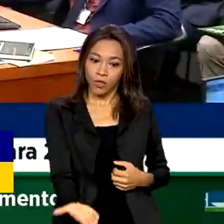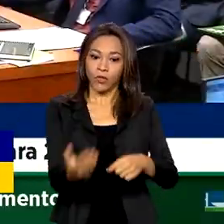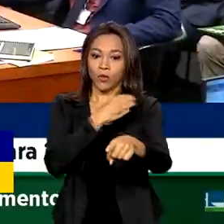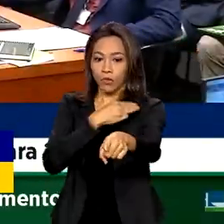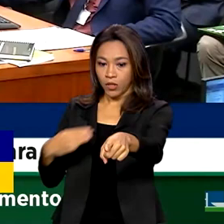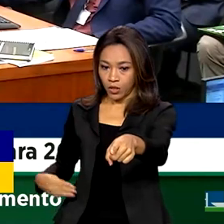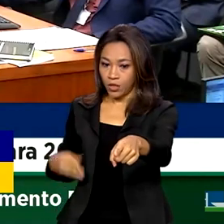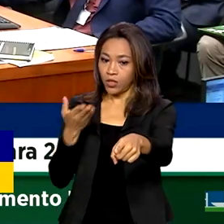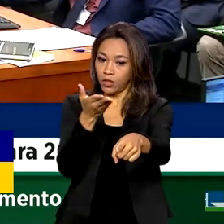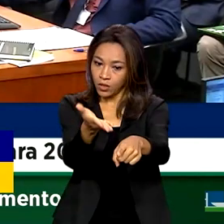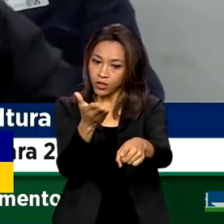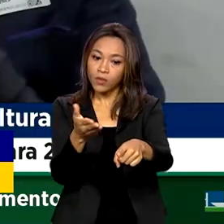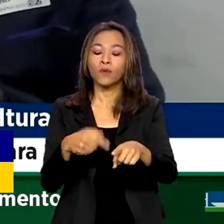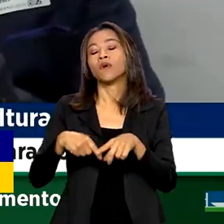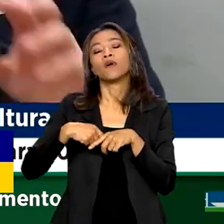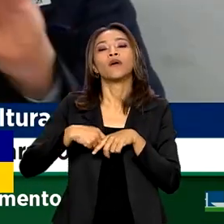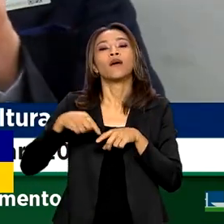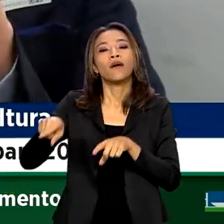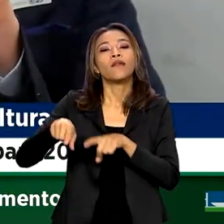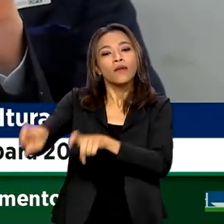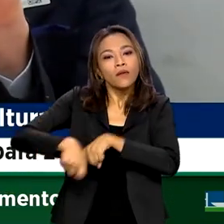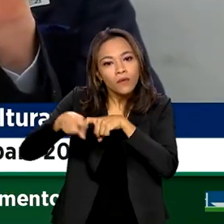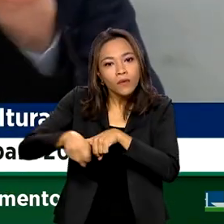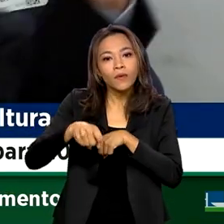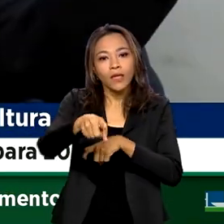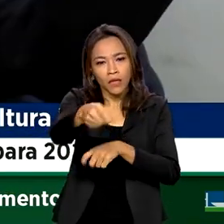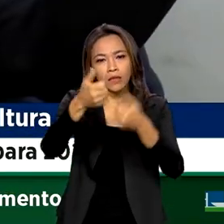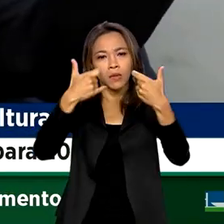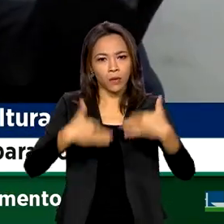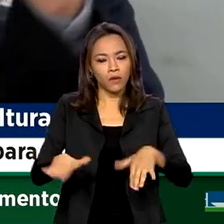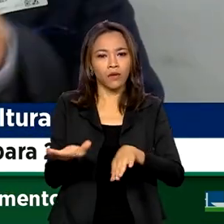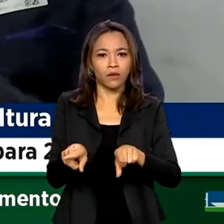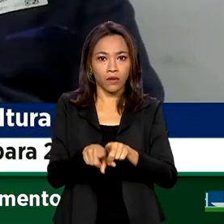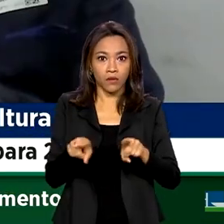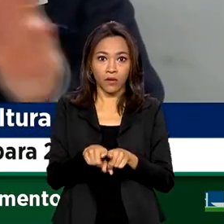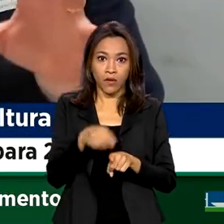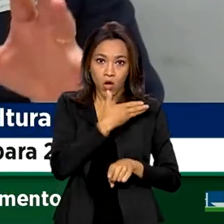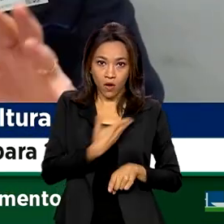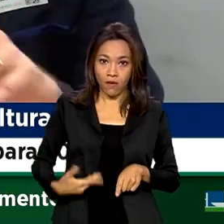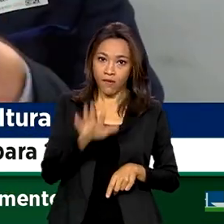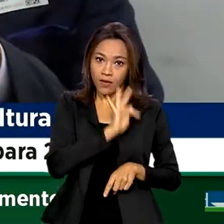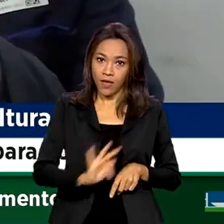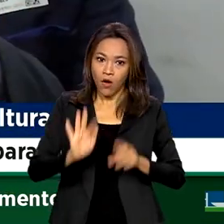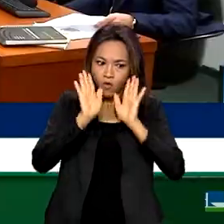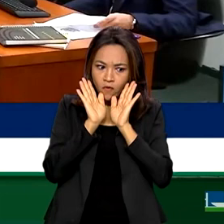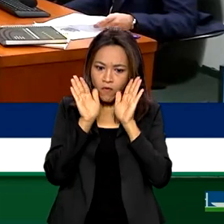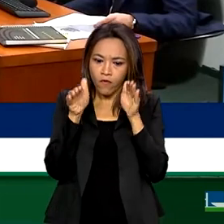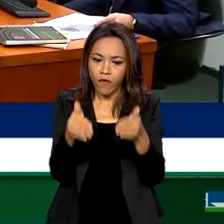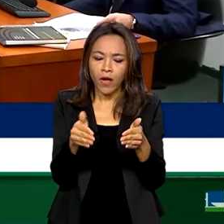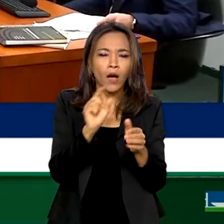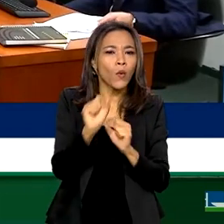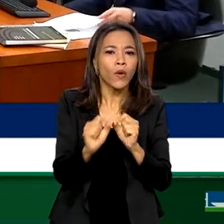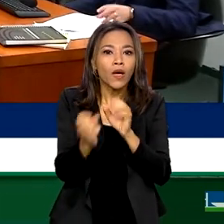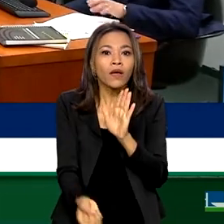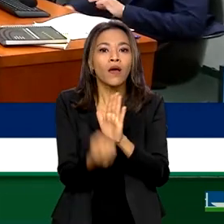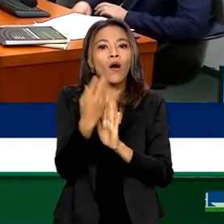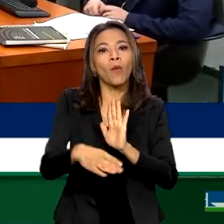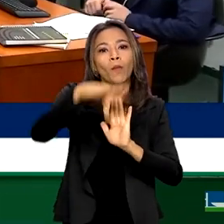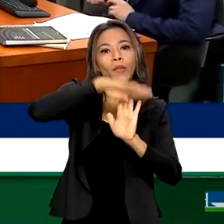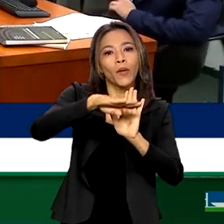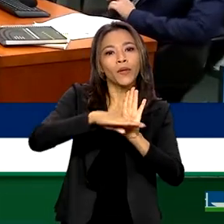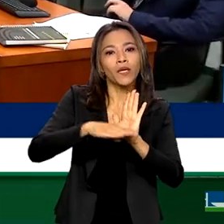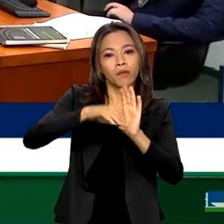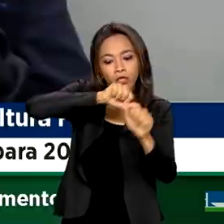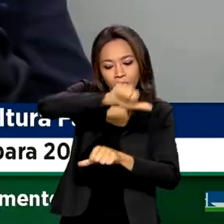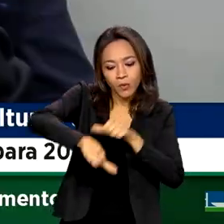Agrário e Agricultura Familiar também afirmou que o governo federal está focado na construção do Programa Nacional de